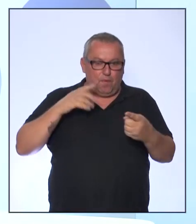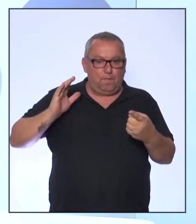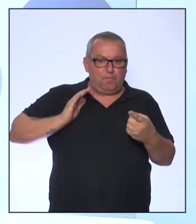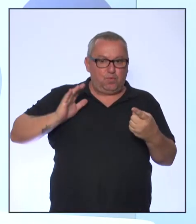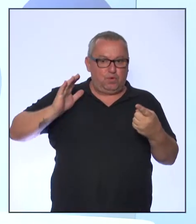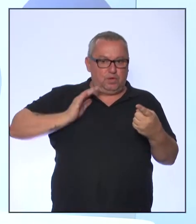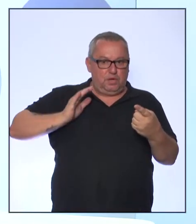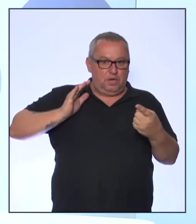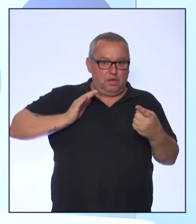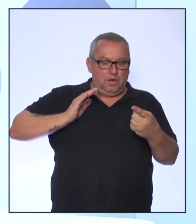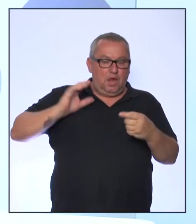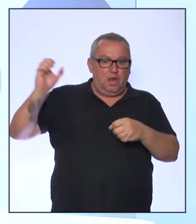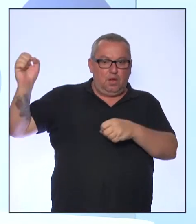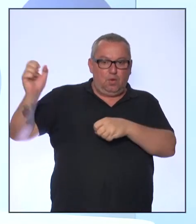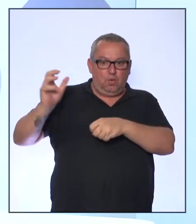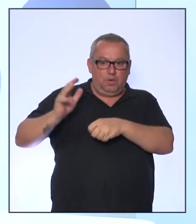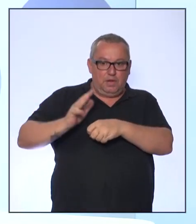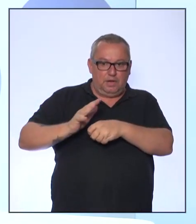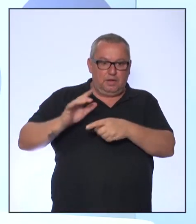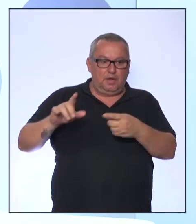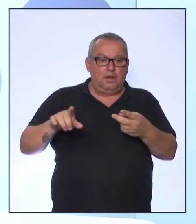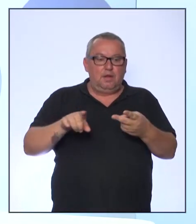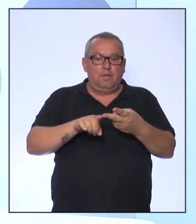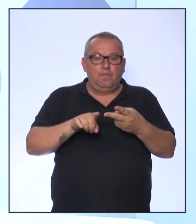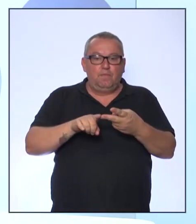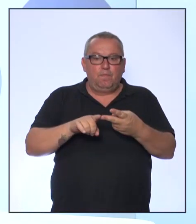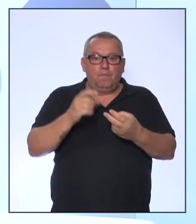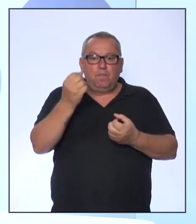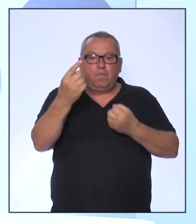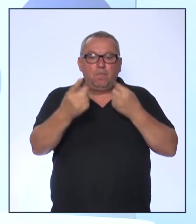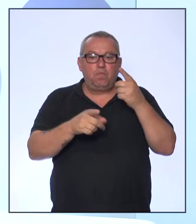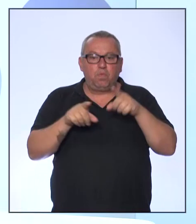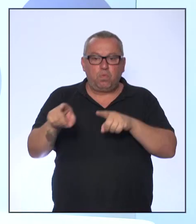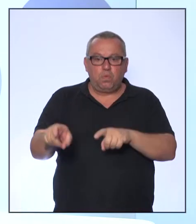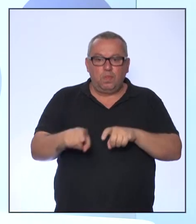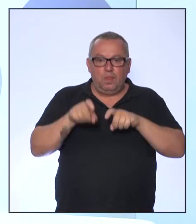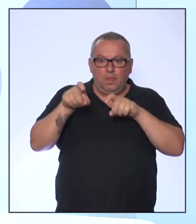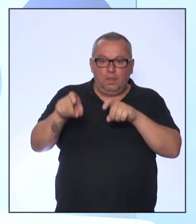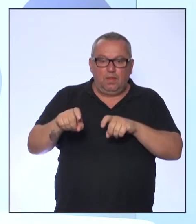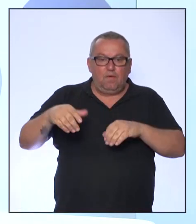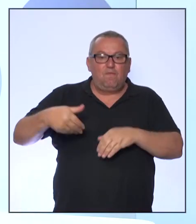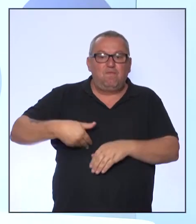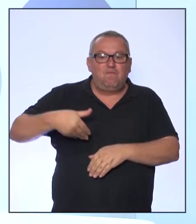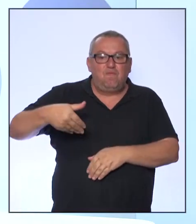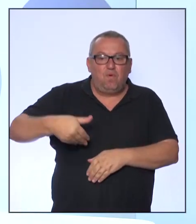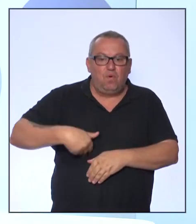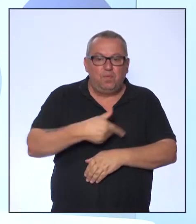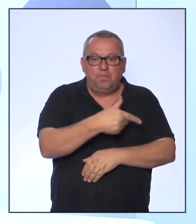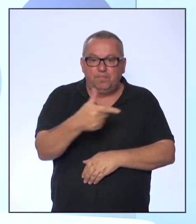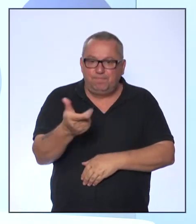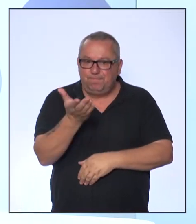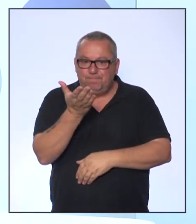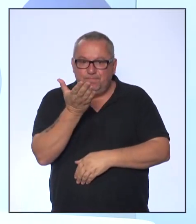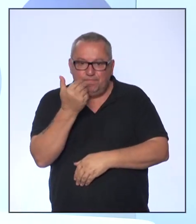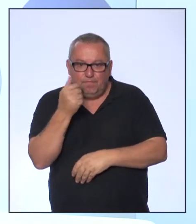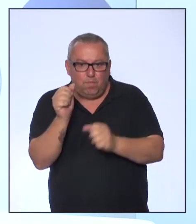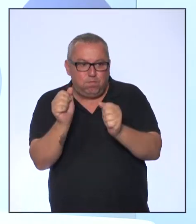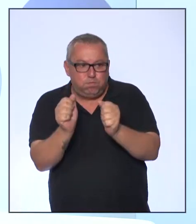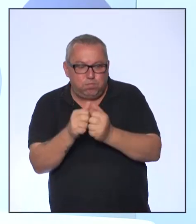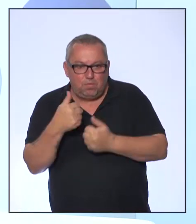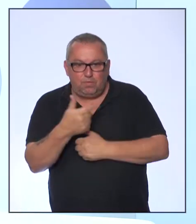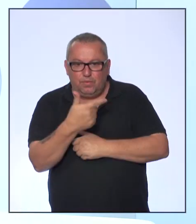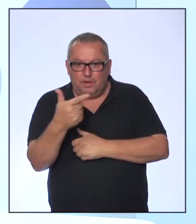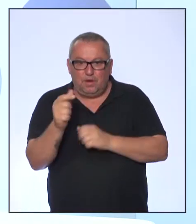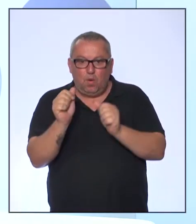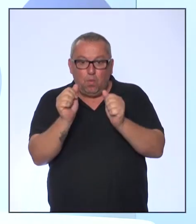burguesia iluminista, somem a isso alguns camponeses que estão com fome, que não têm mais o pão. O pão